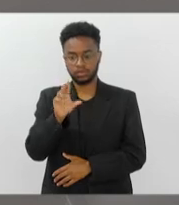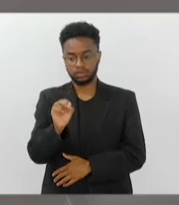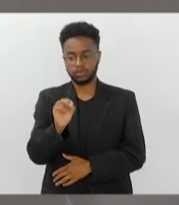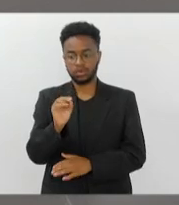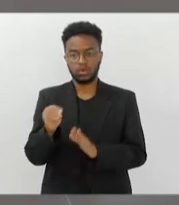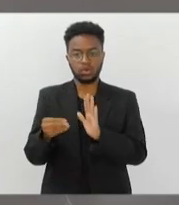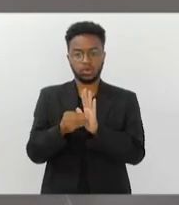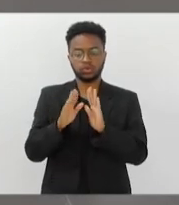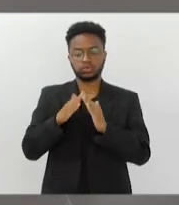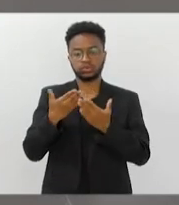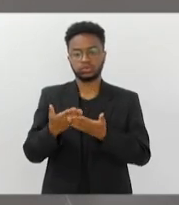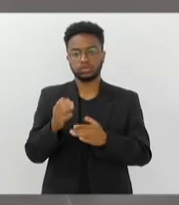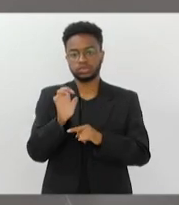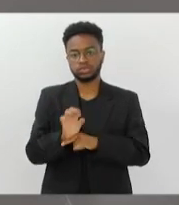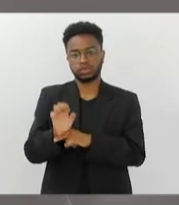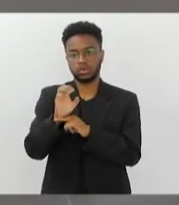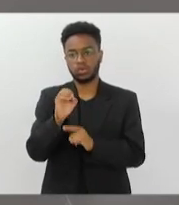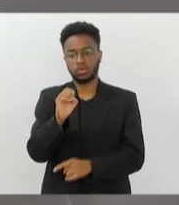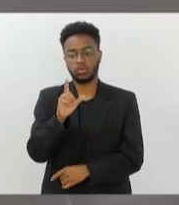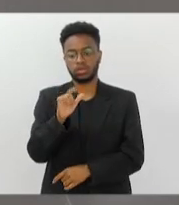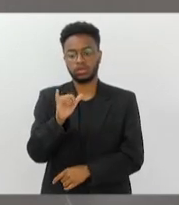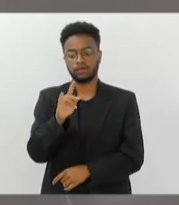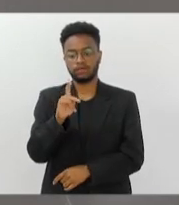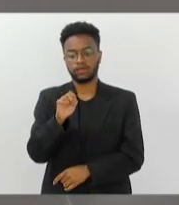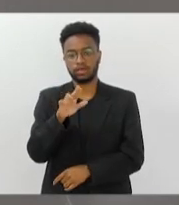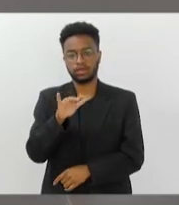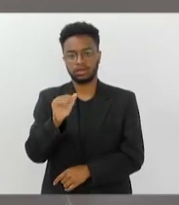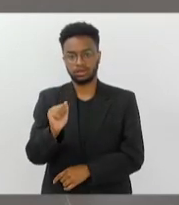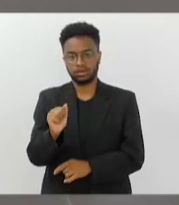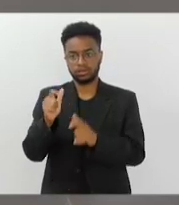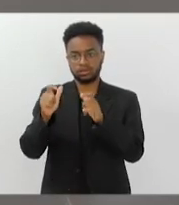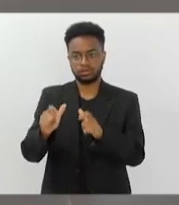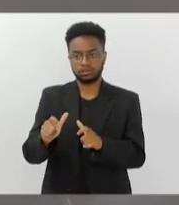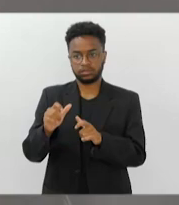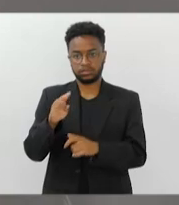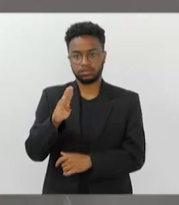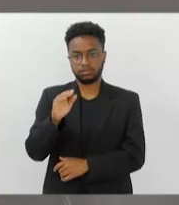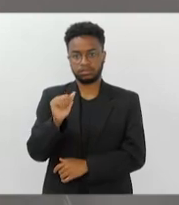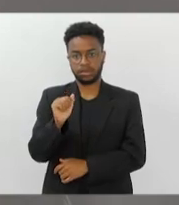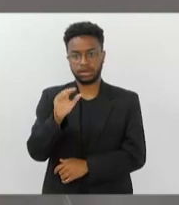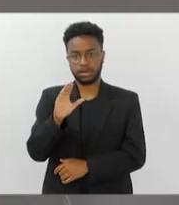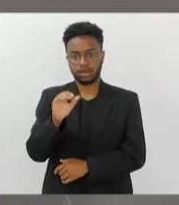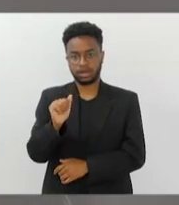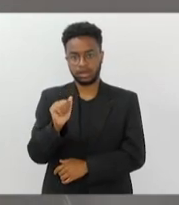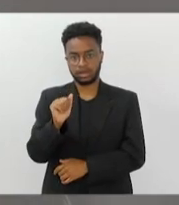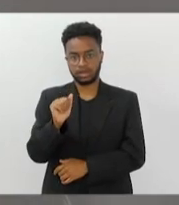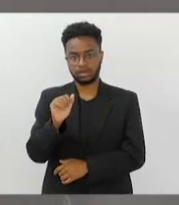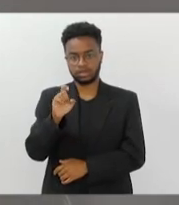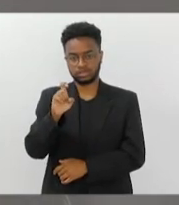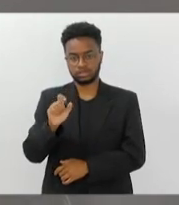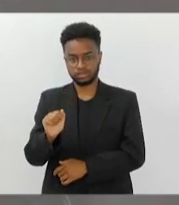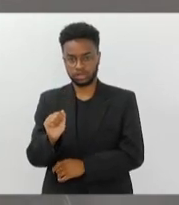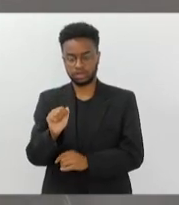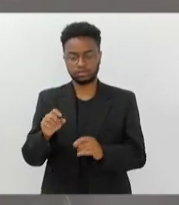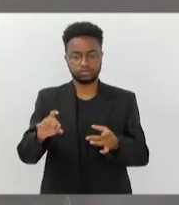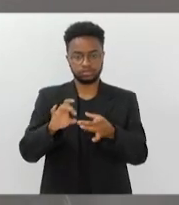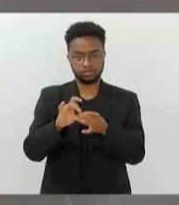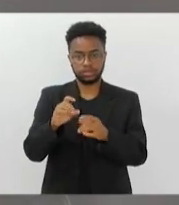declara o Colégio Estadual Oliveira Viana, localizado em Bacaxá, distrito de